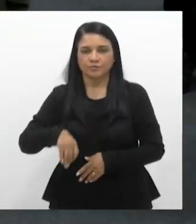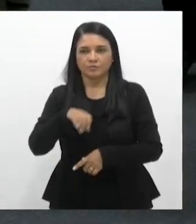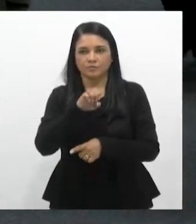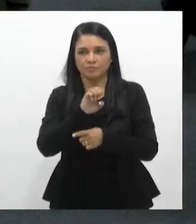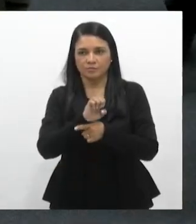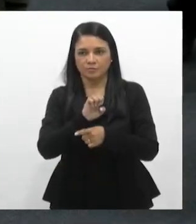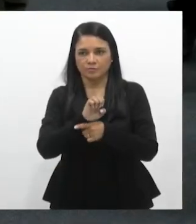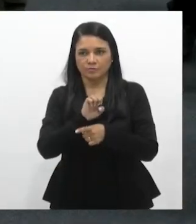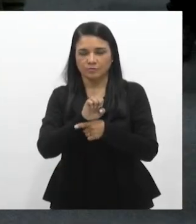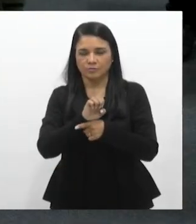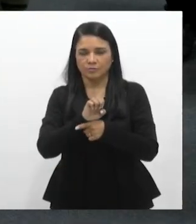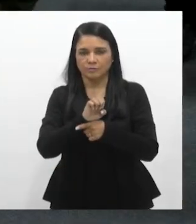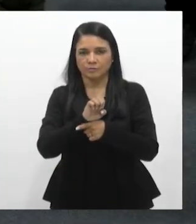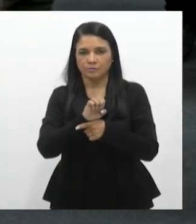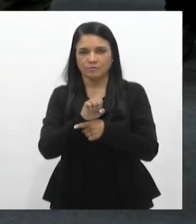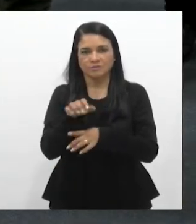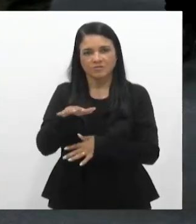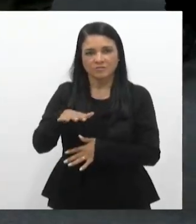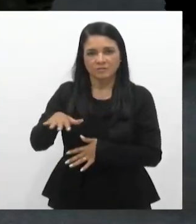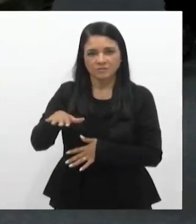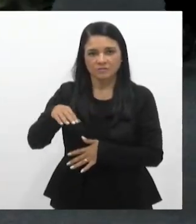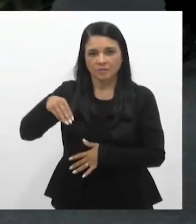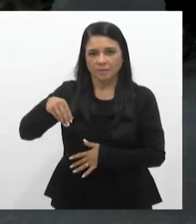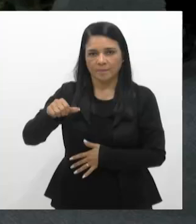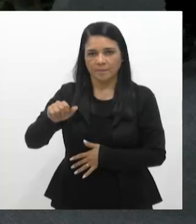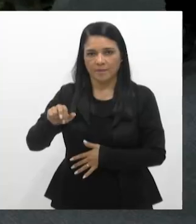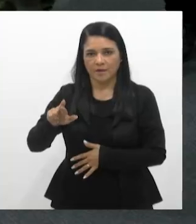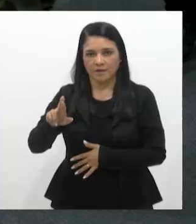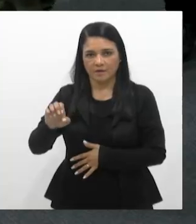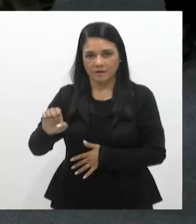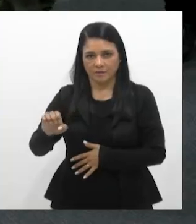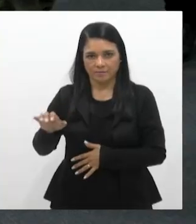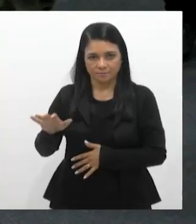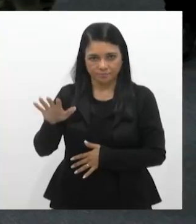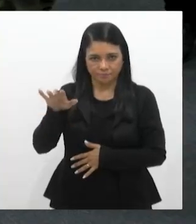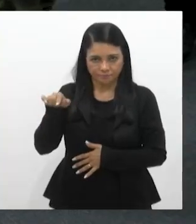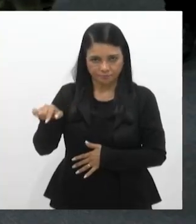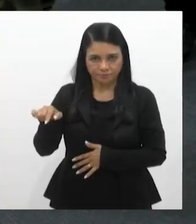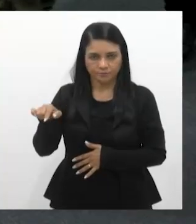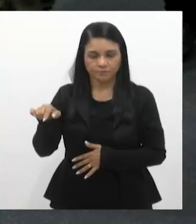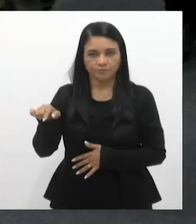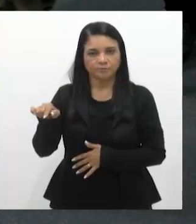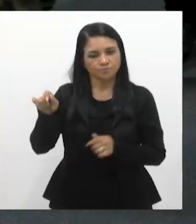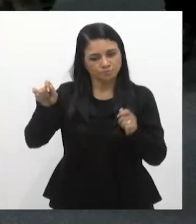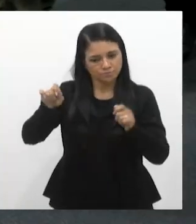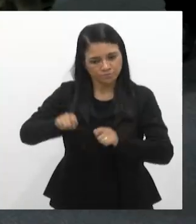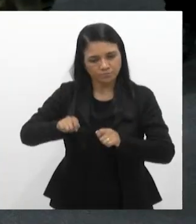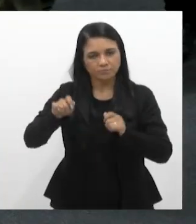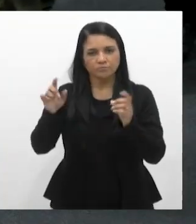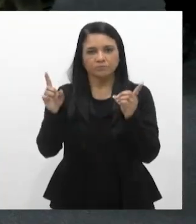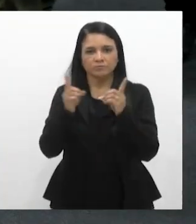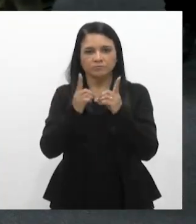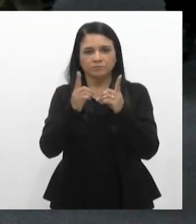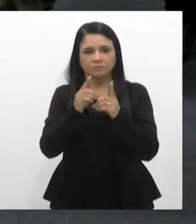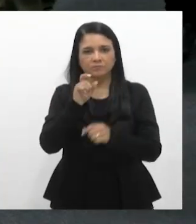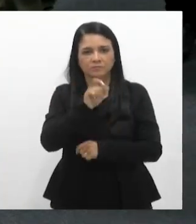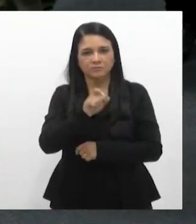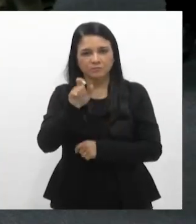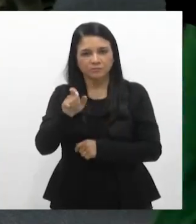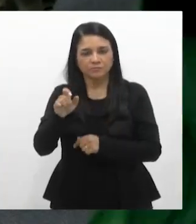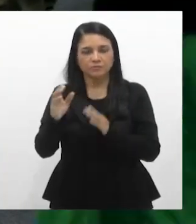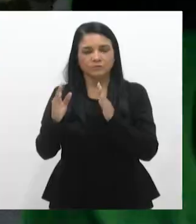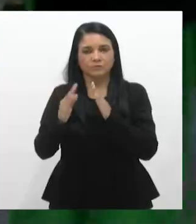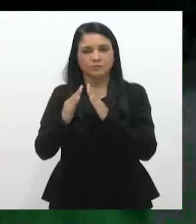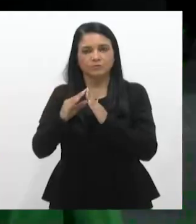estadual na região da Maré, de forma que nós vamos poder atender as pessoas que moram na Vila do